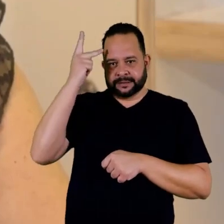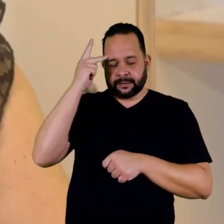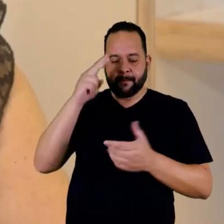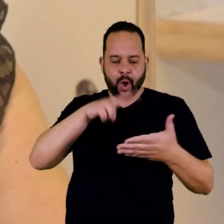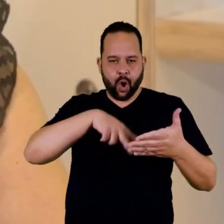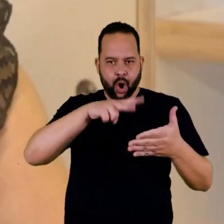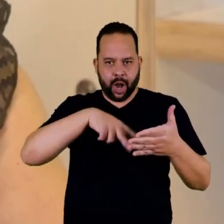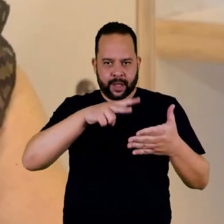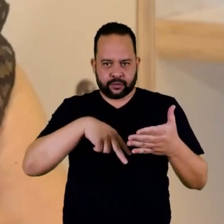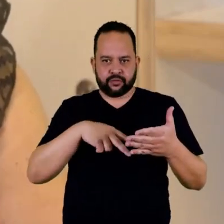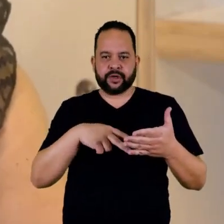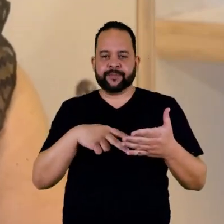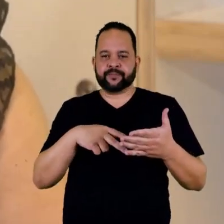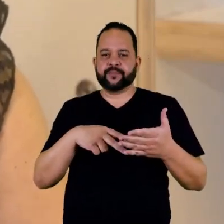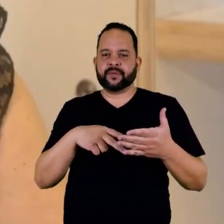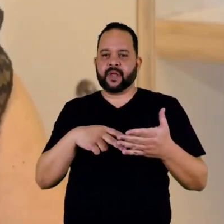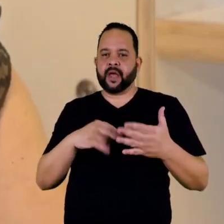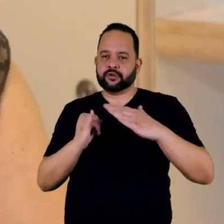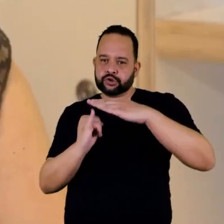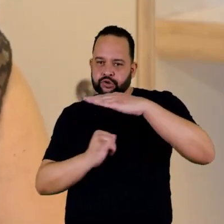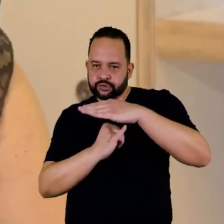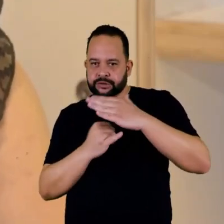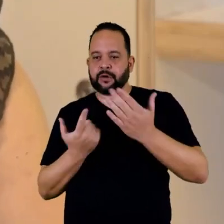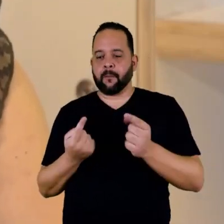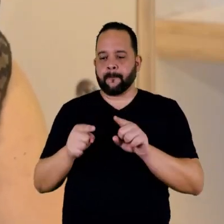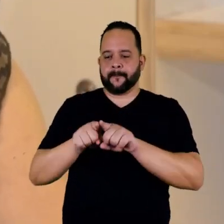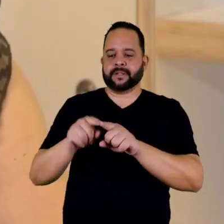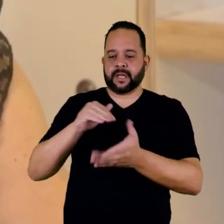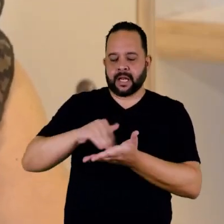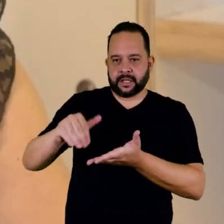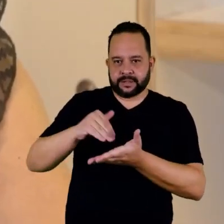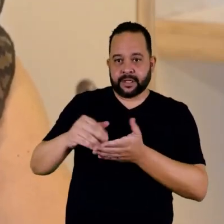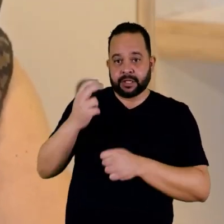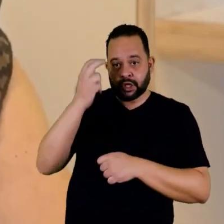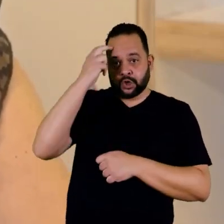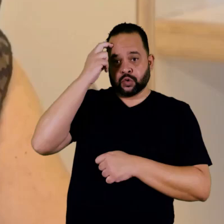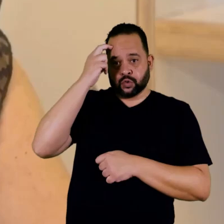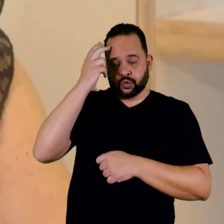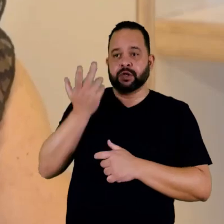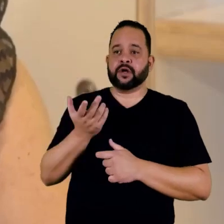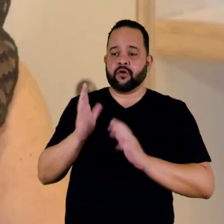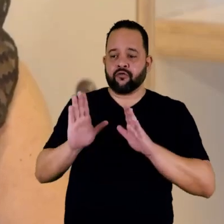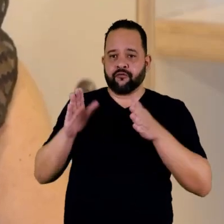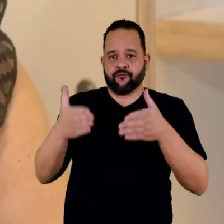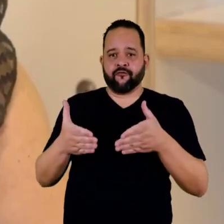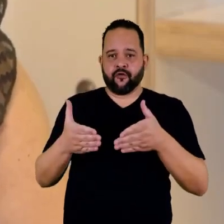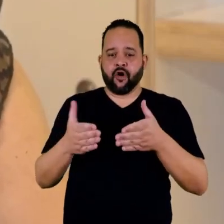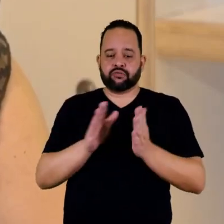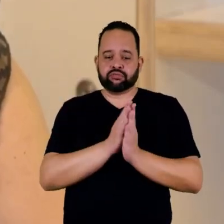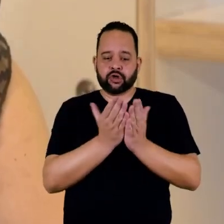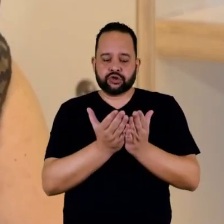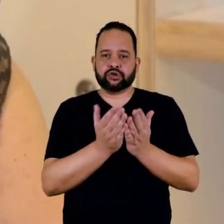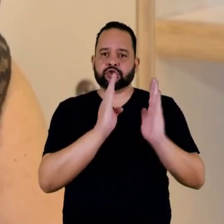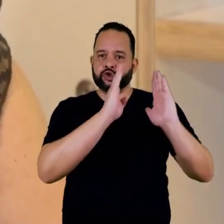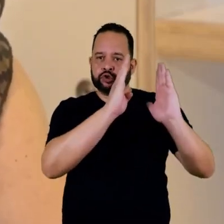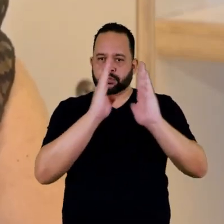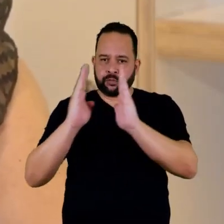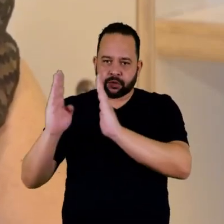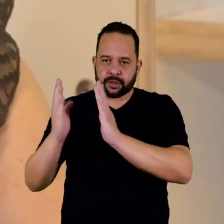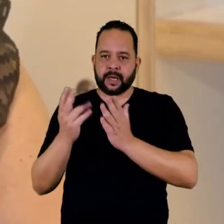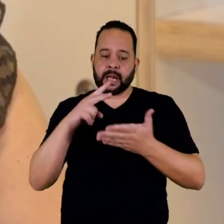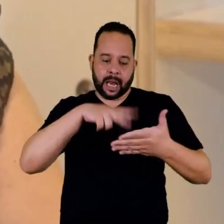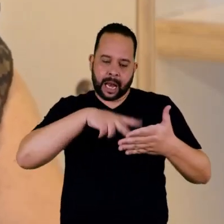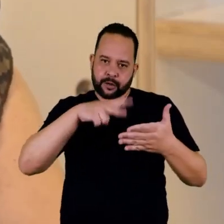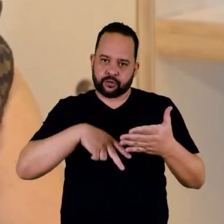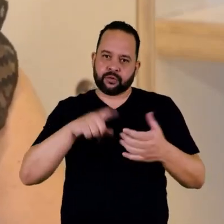organização a social parceira da secretaria no desenvolvimento da área de biblioteca e leitura que é uma área muito importante por